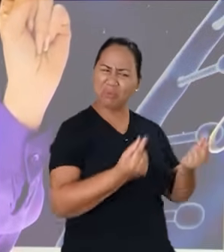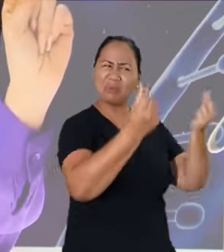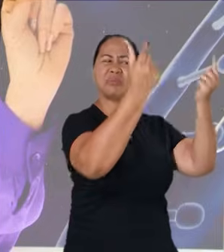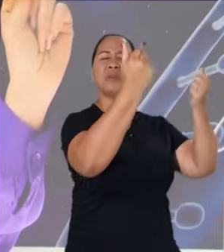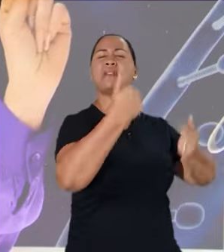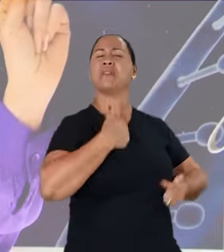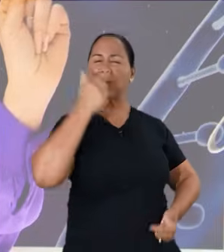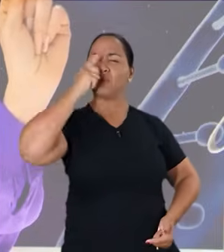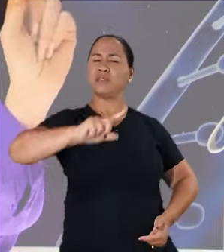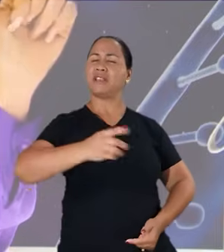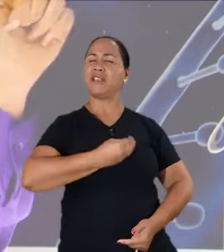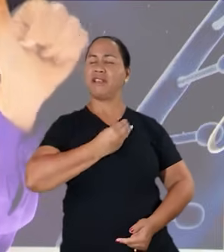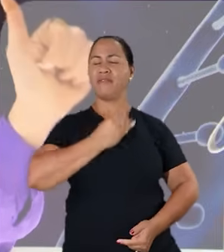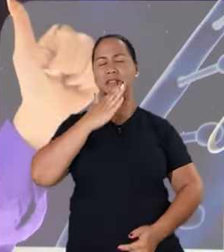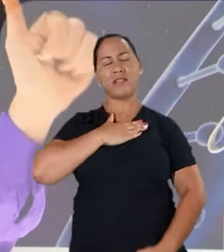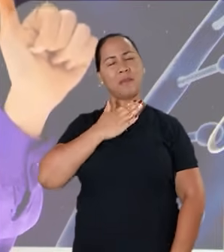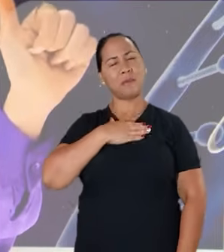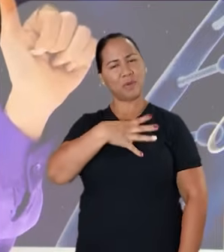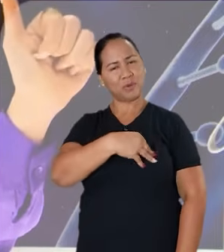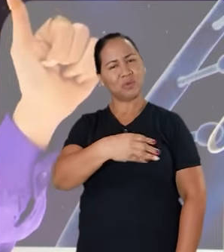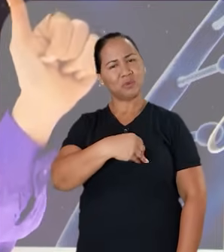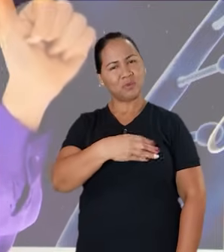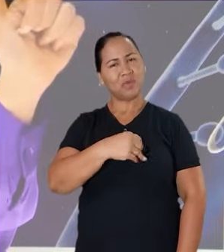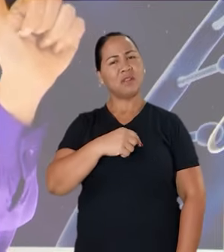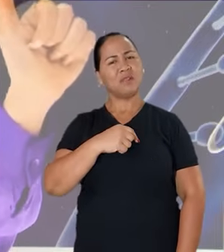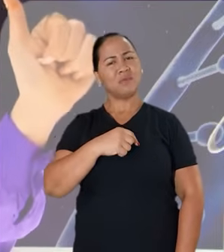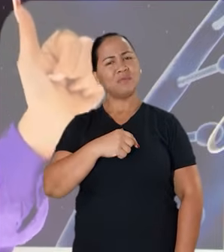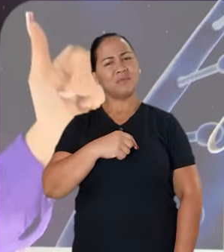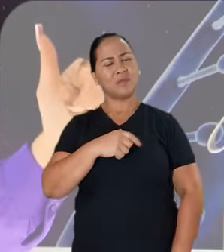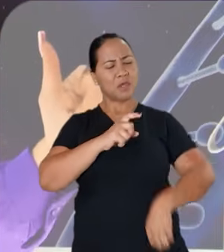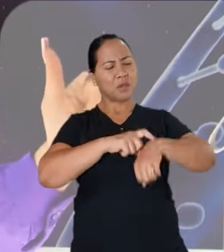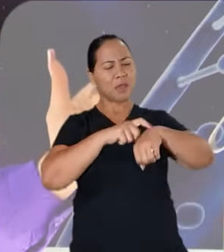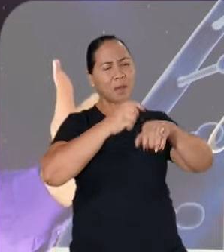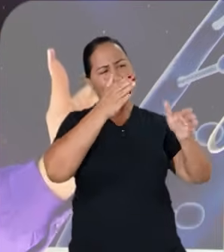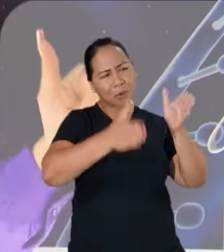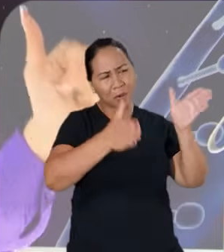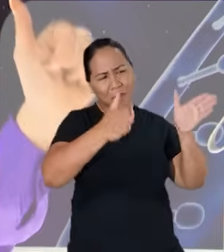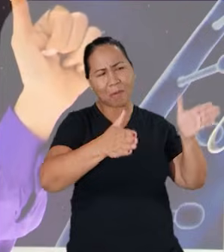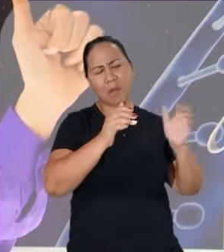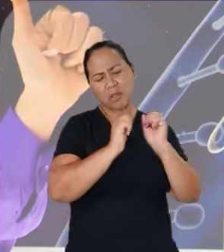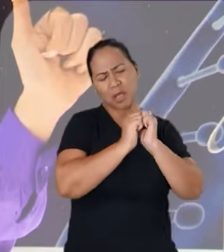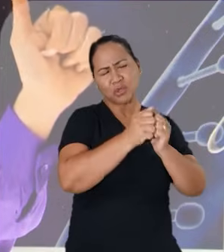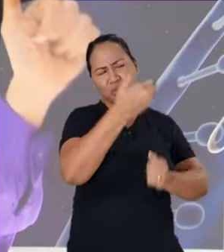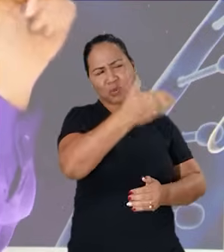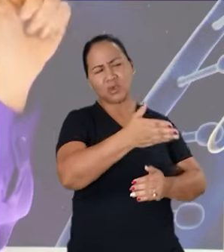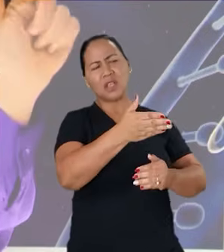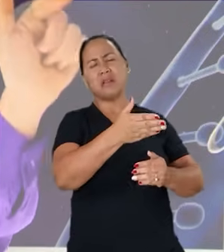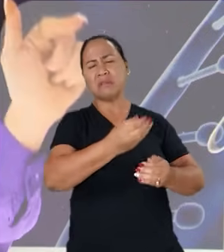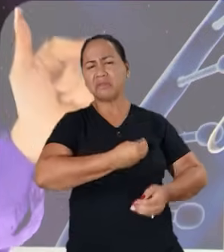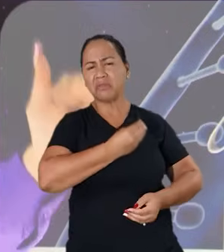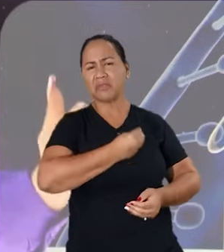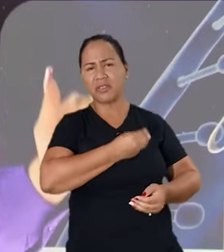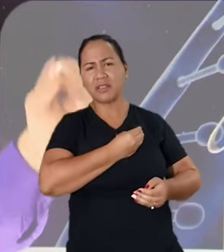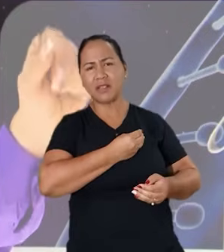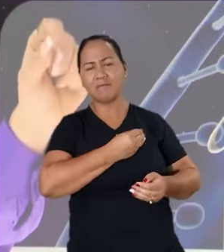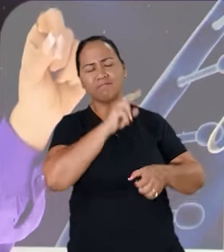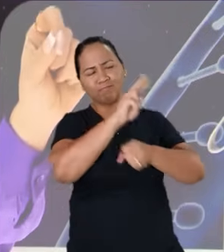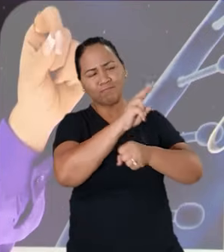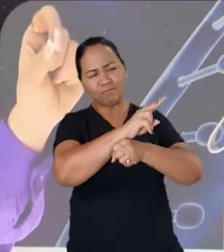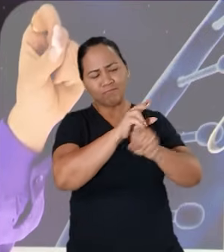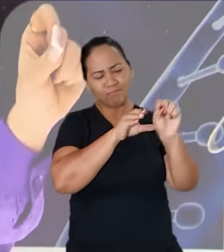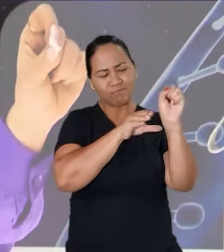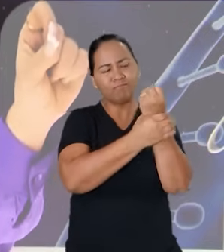É ali que está o meu patrimônio, o maior patrimônio que eu construí. É o quanto eu posso